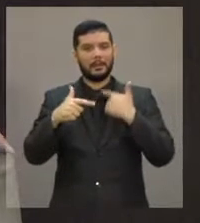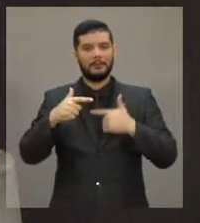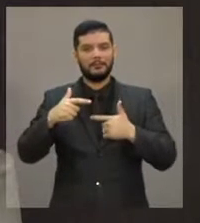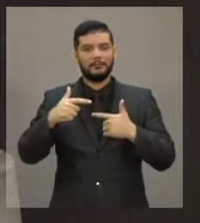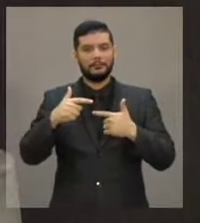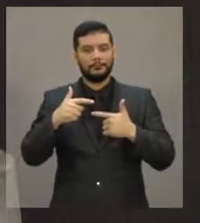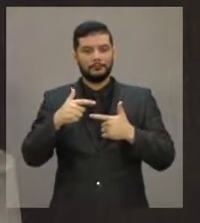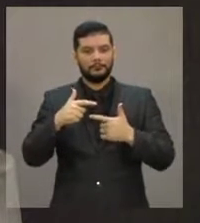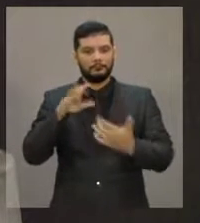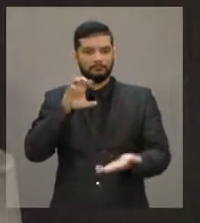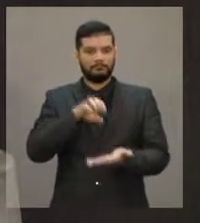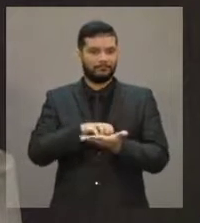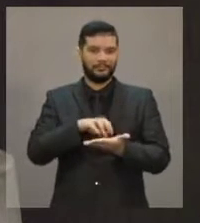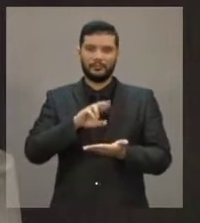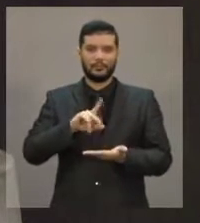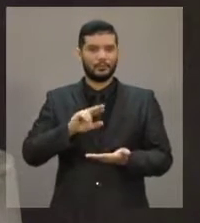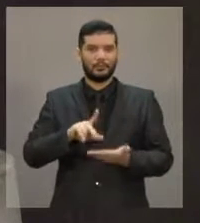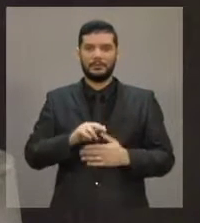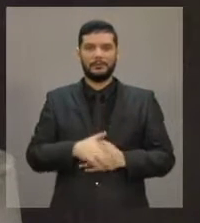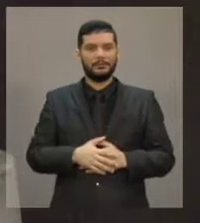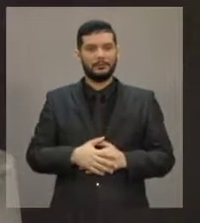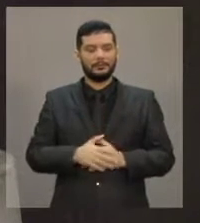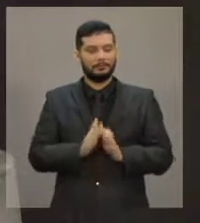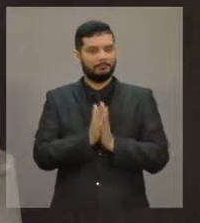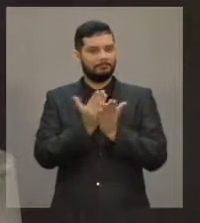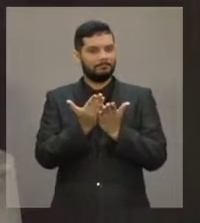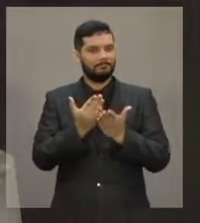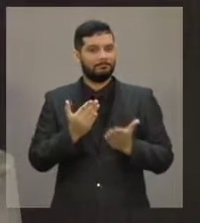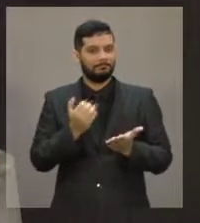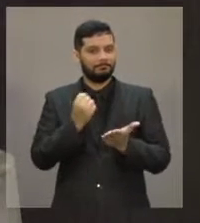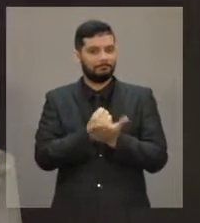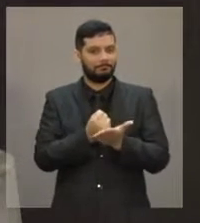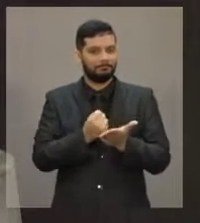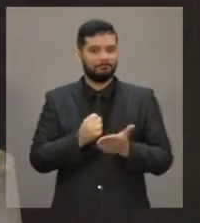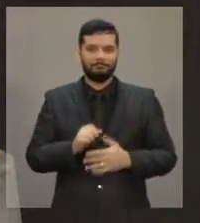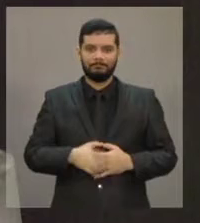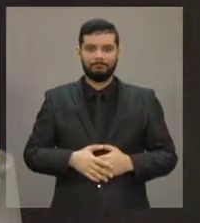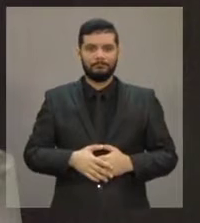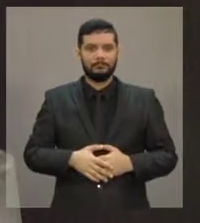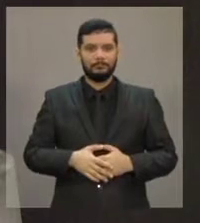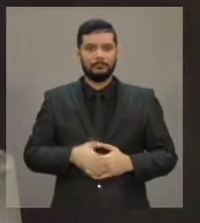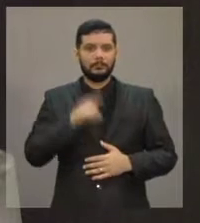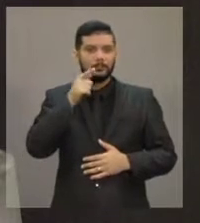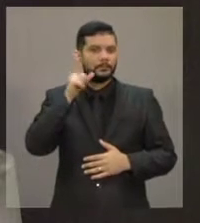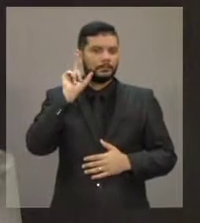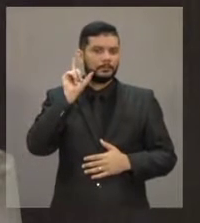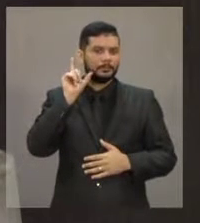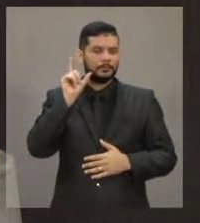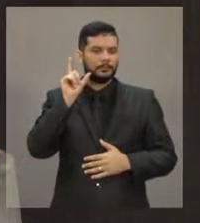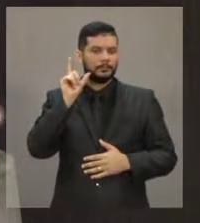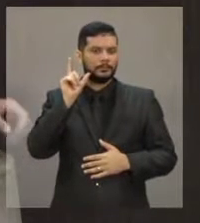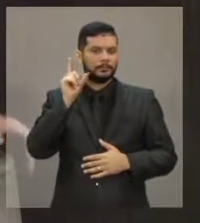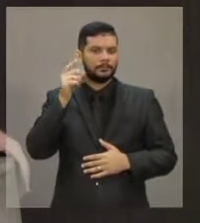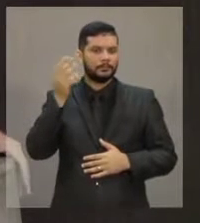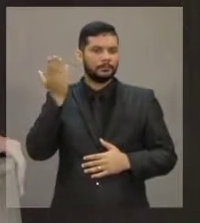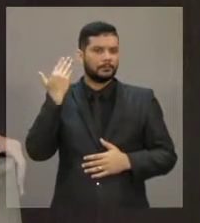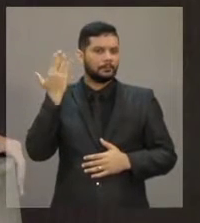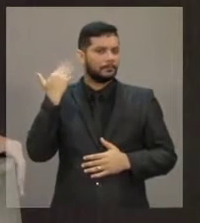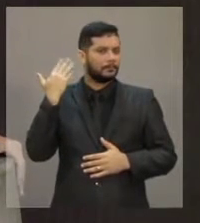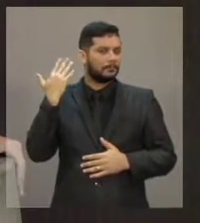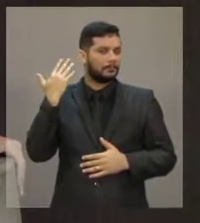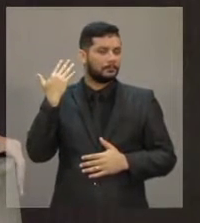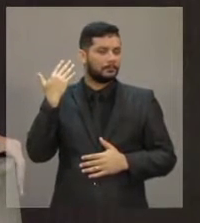Anteontem, o Congresso Nacional aprovou uma nova reforma trabalhista. Na prática é isso, a MP da Liberdade Econômica que